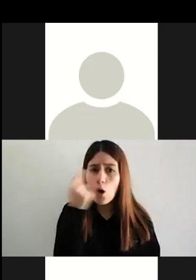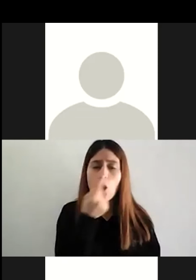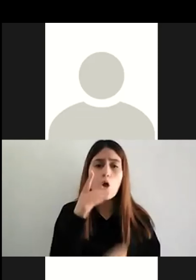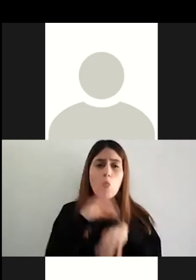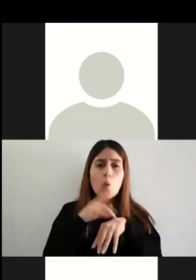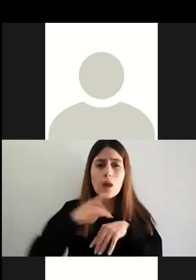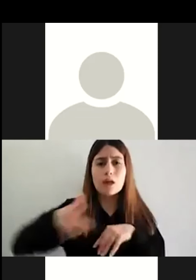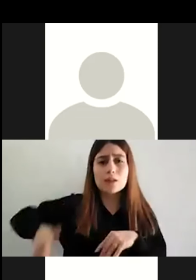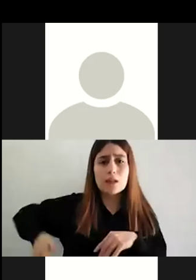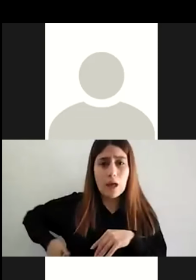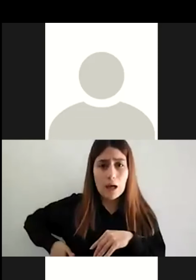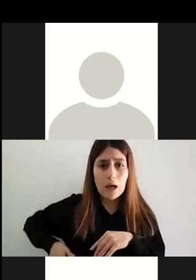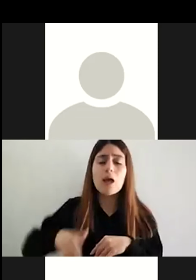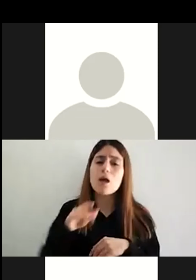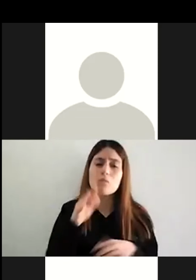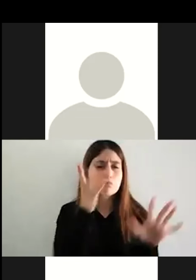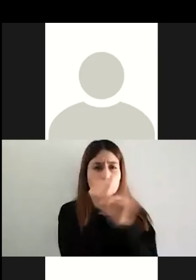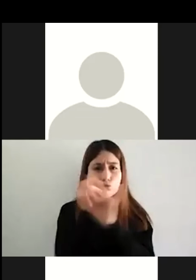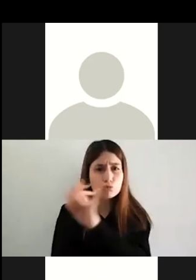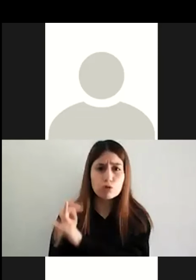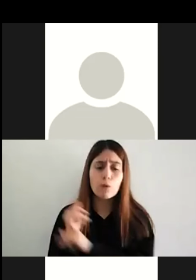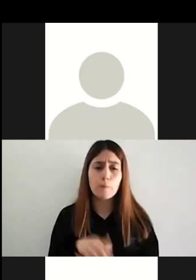doenças renais, entre outras.